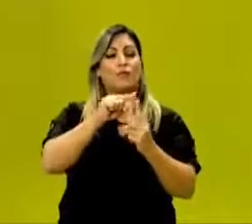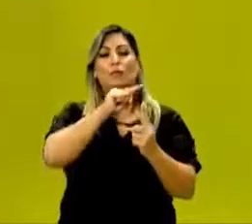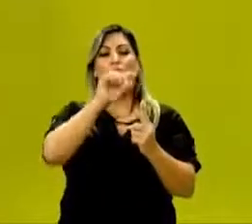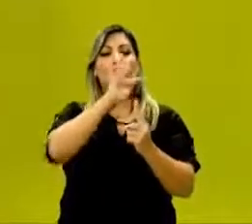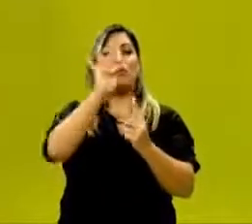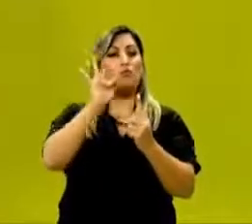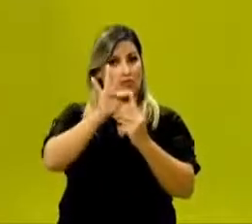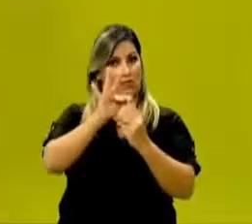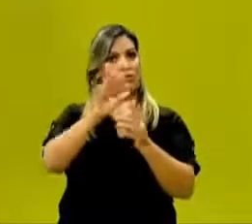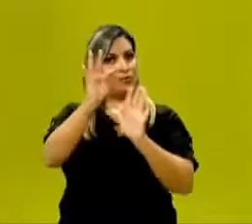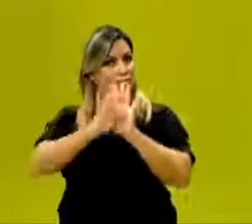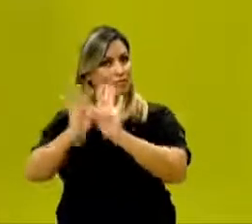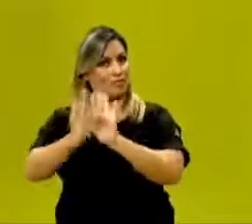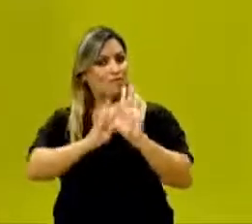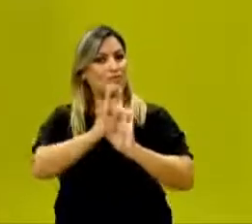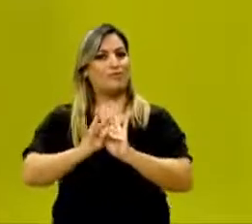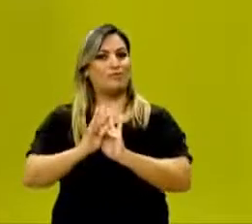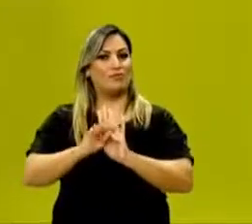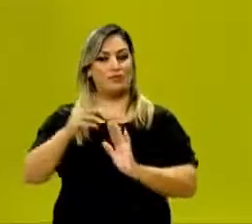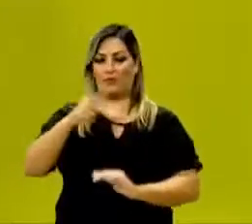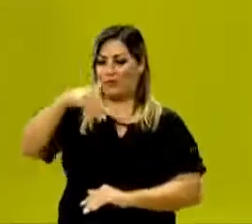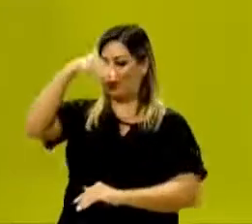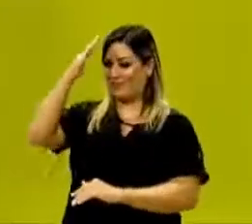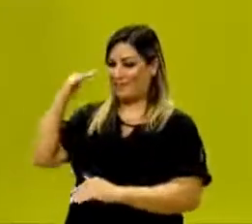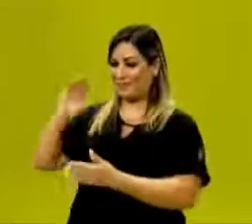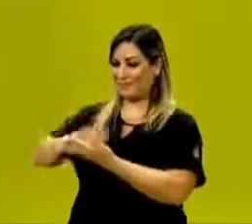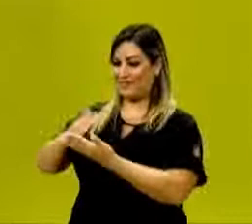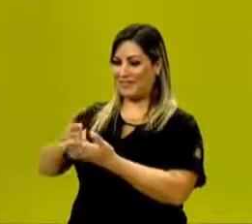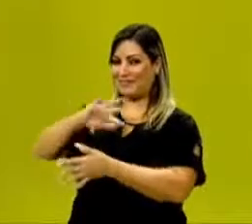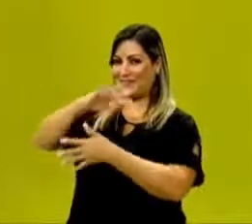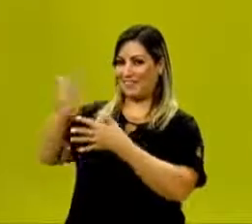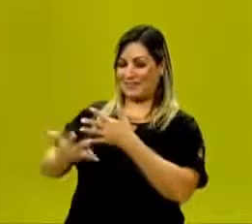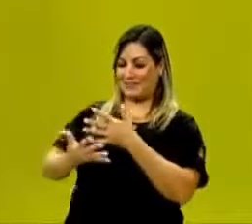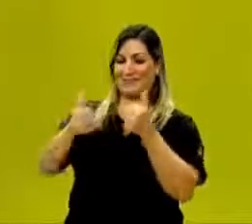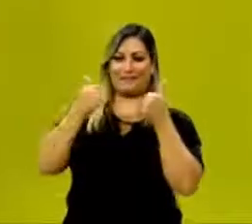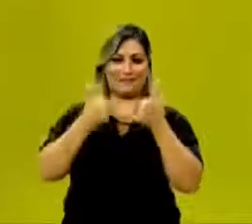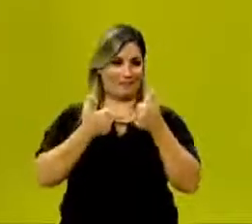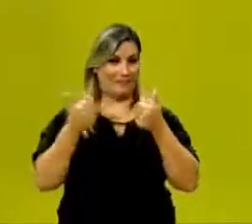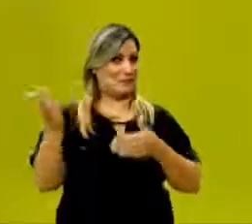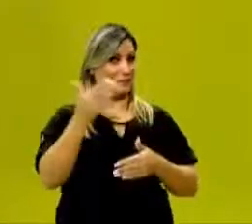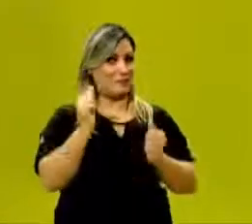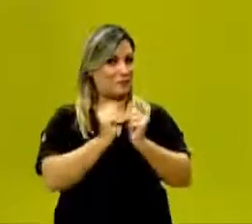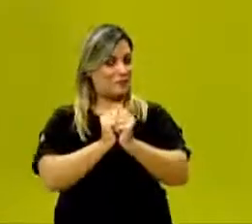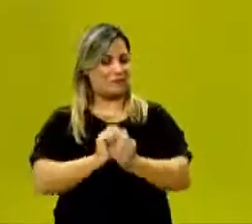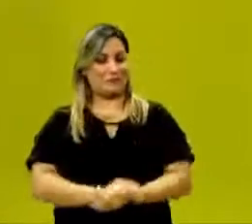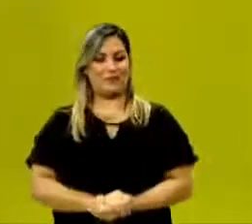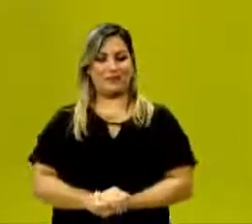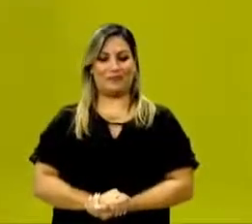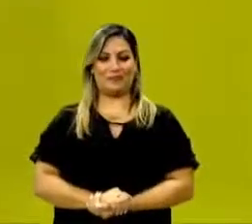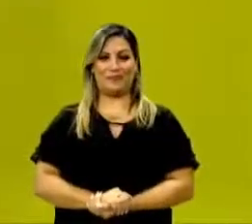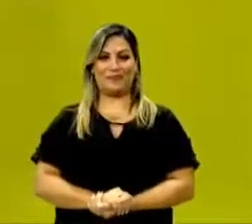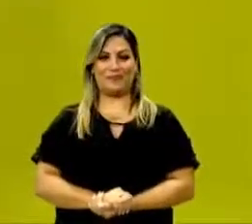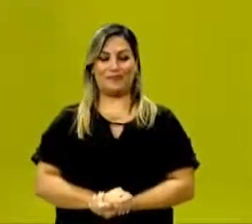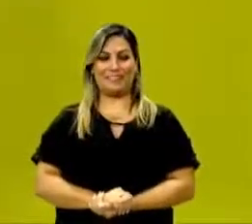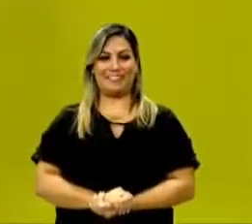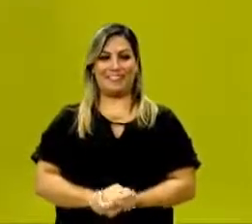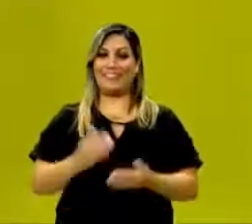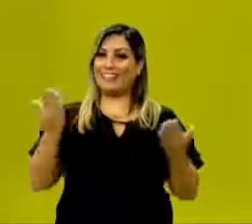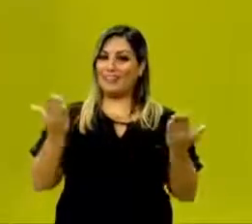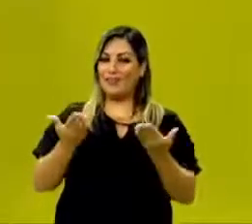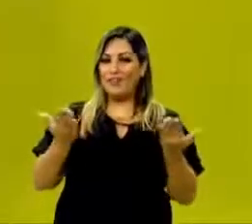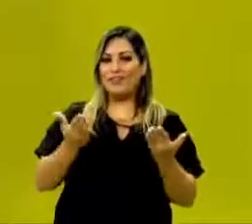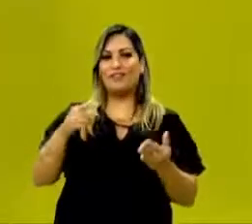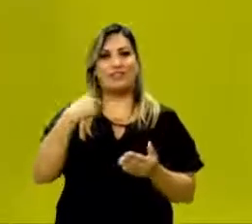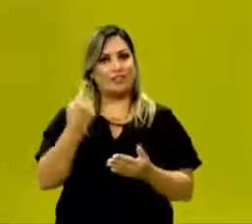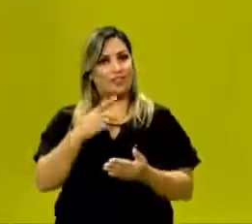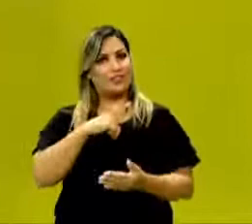ok? Então vamos lá. Essa é a professora Naíma, intérprete de Libras. Vem conosco. Bom, hoje